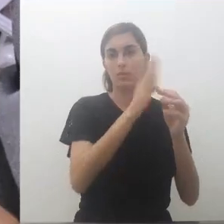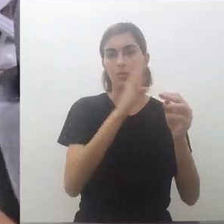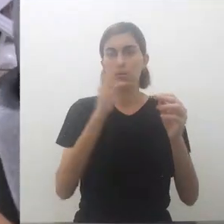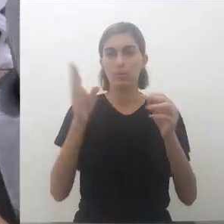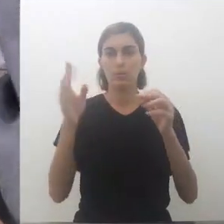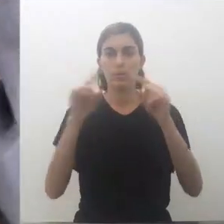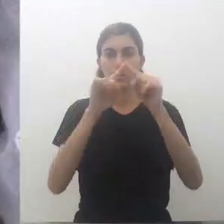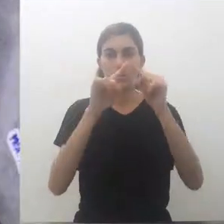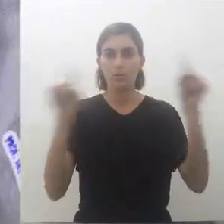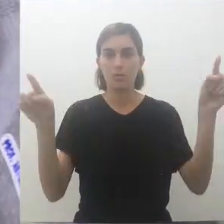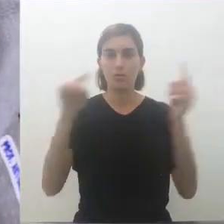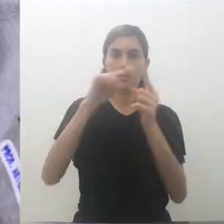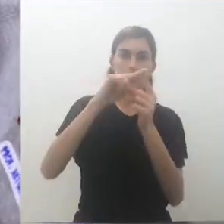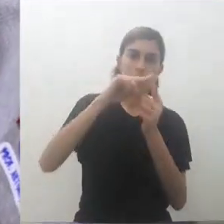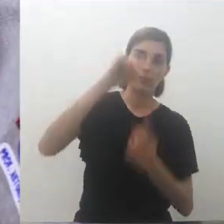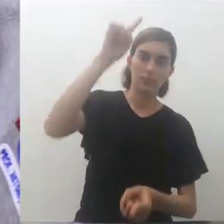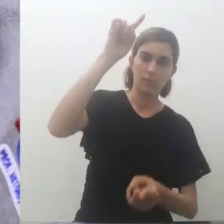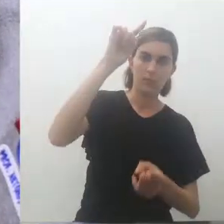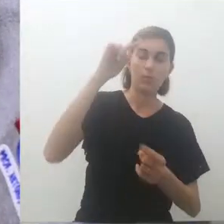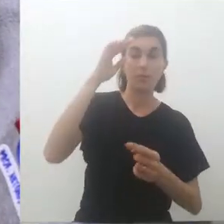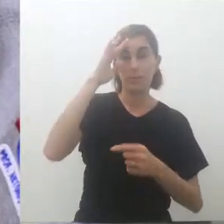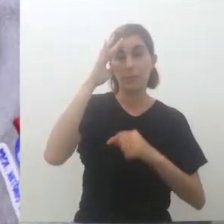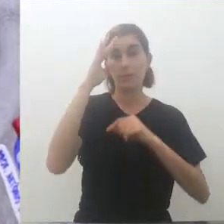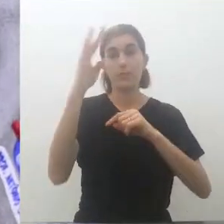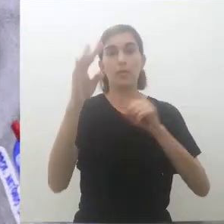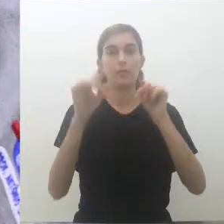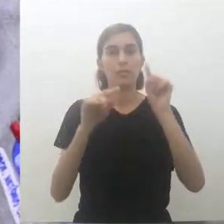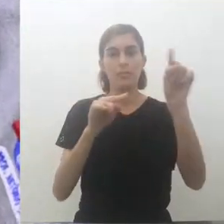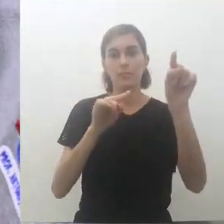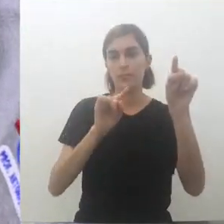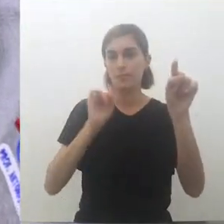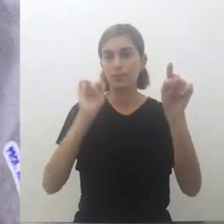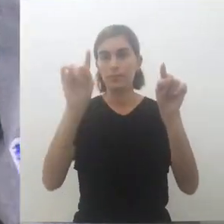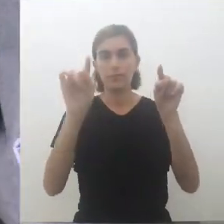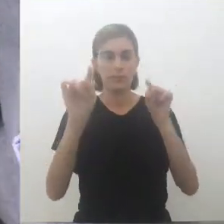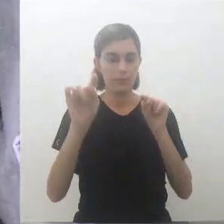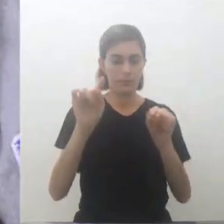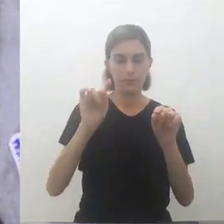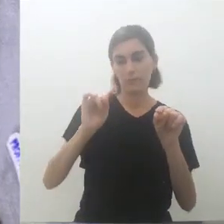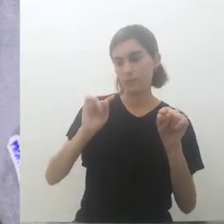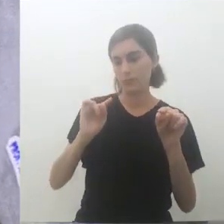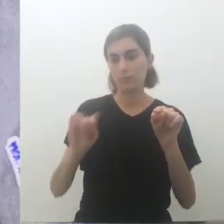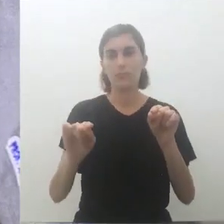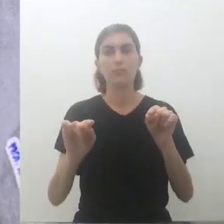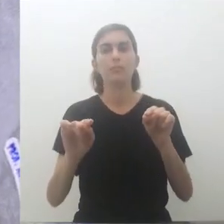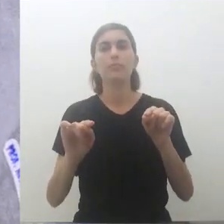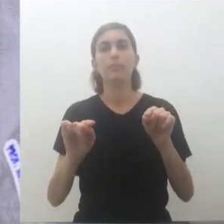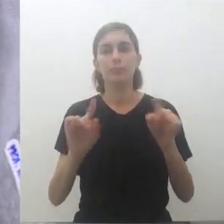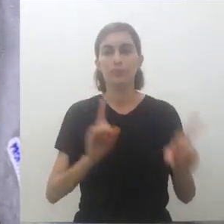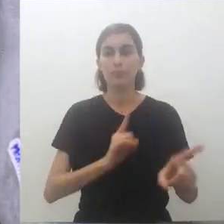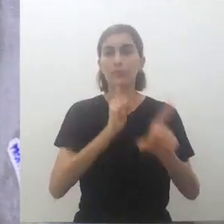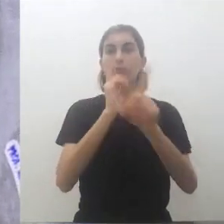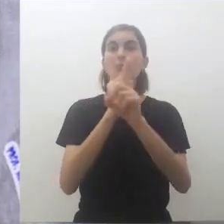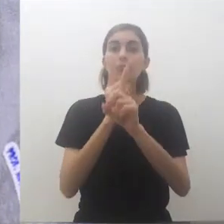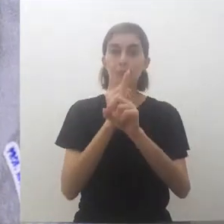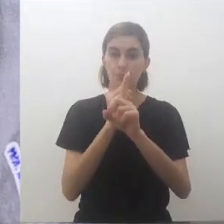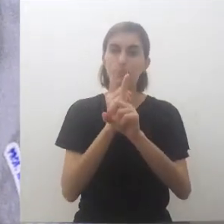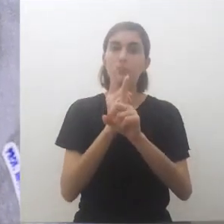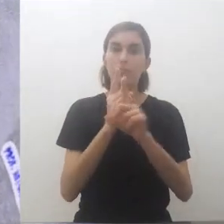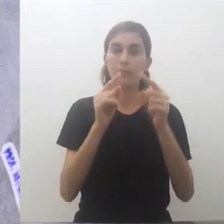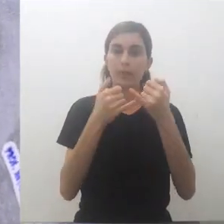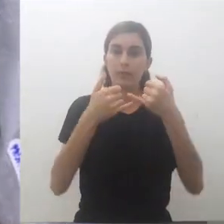vertical, que os principais pontos são os pontos de encontro dessas